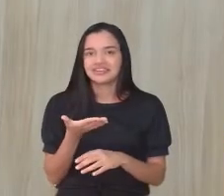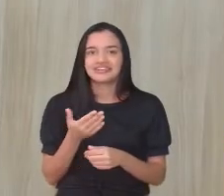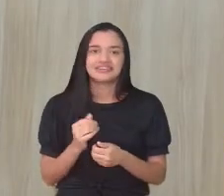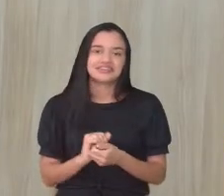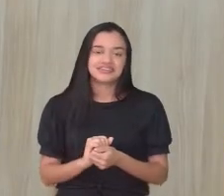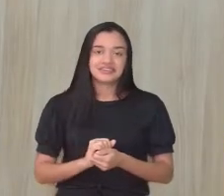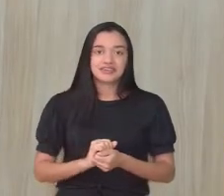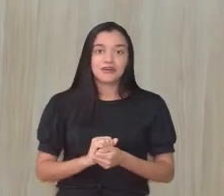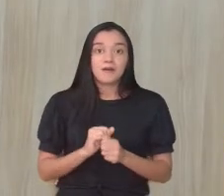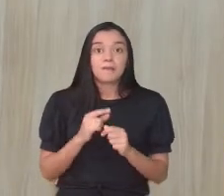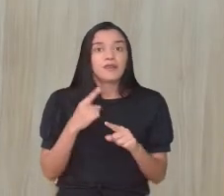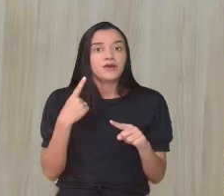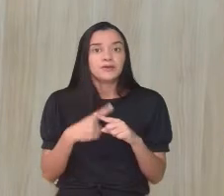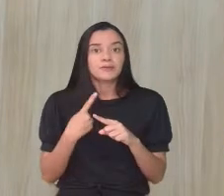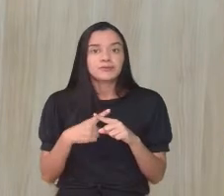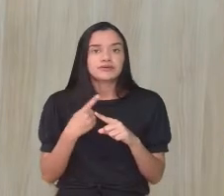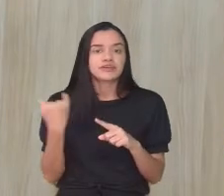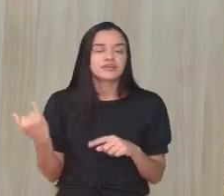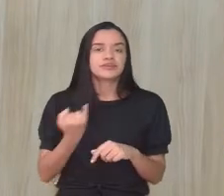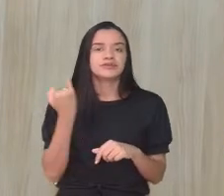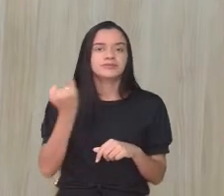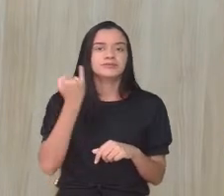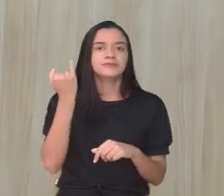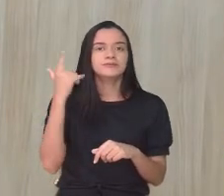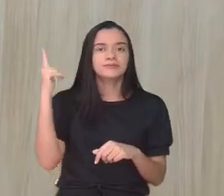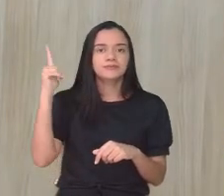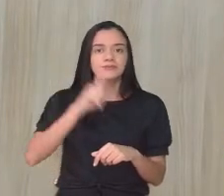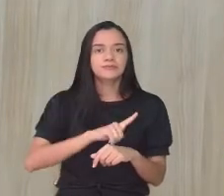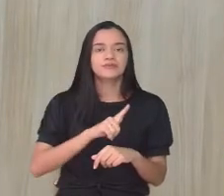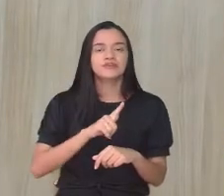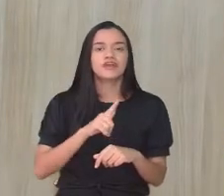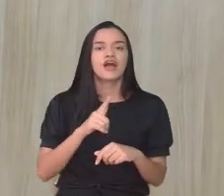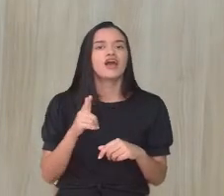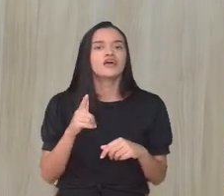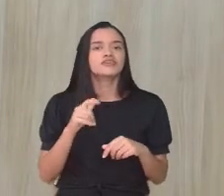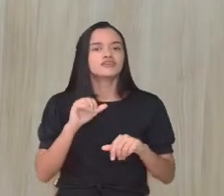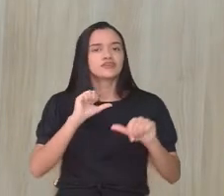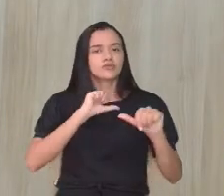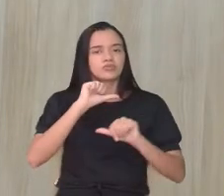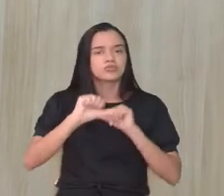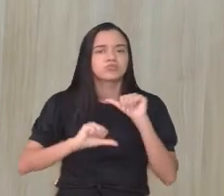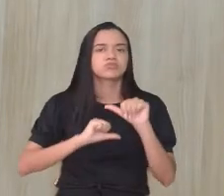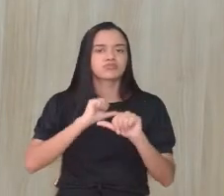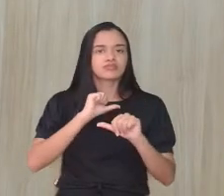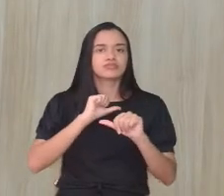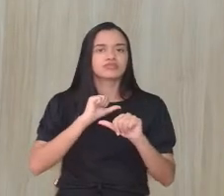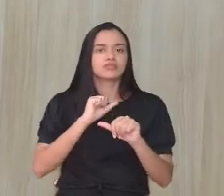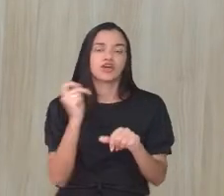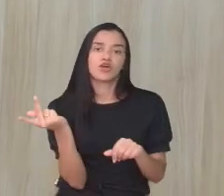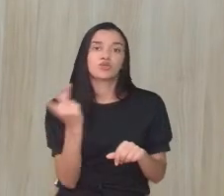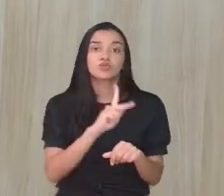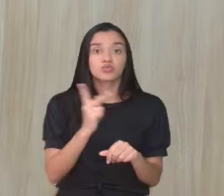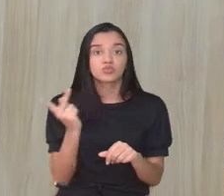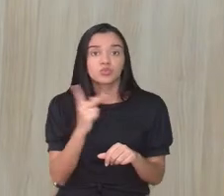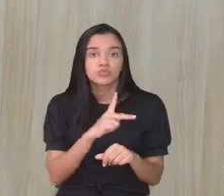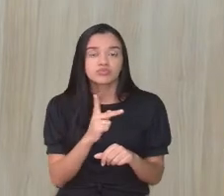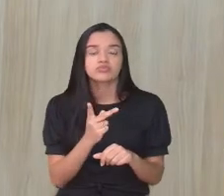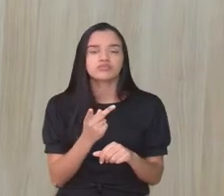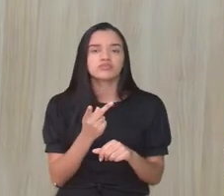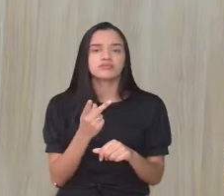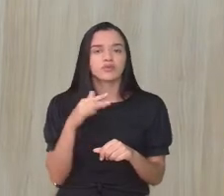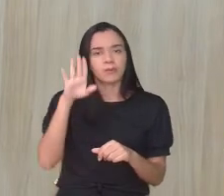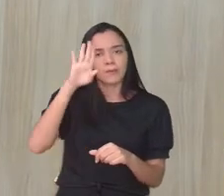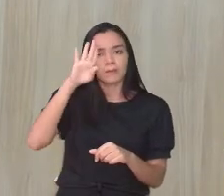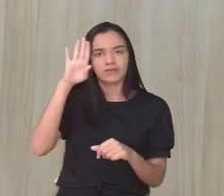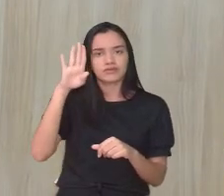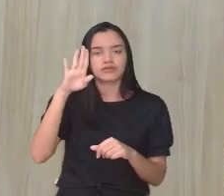faz parte. Porque é importante que a gente consiga fazer a transição entre os dois tipos de discurso. Uma das